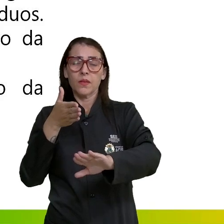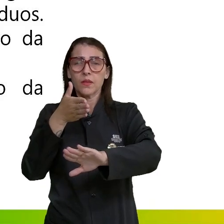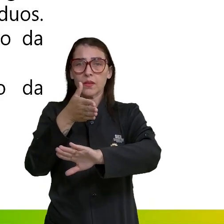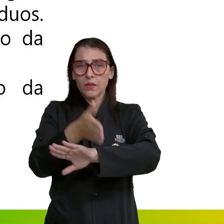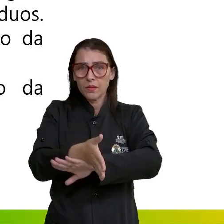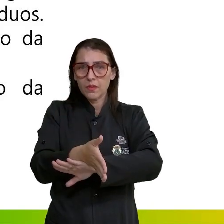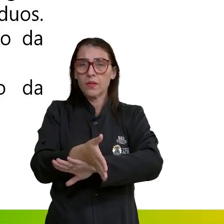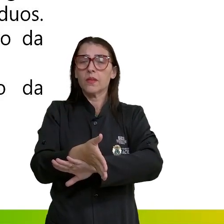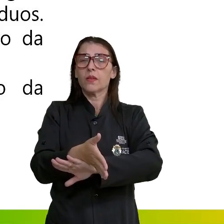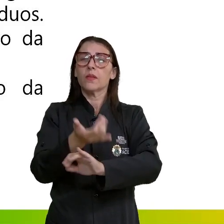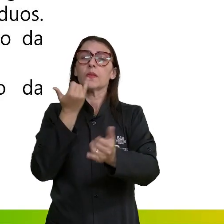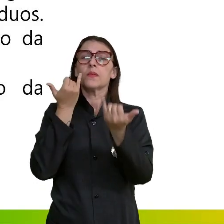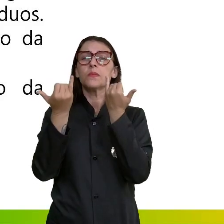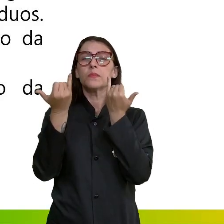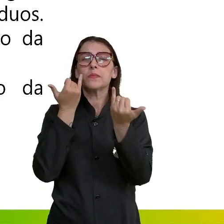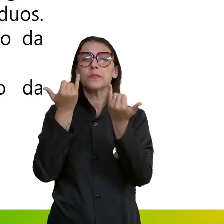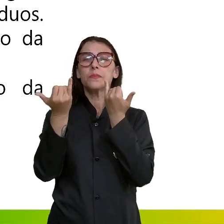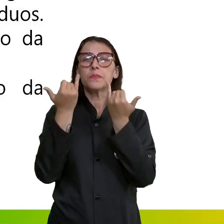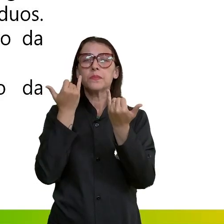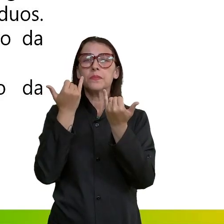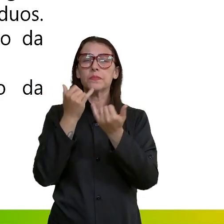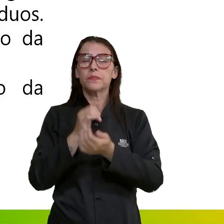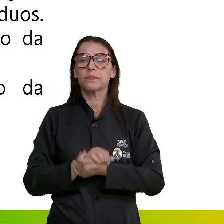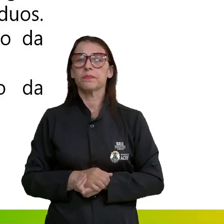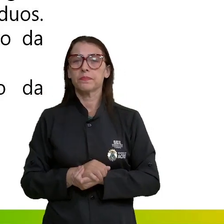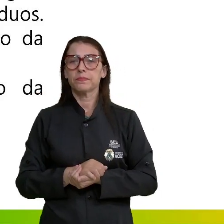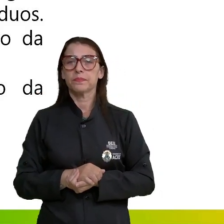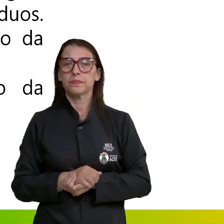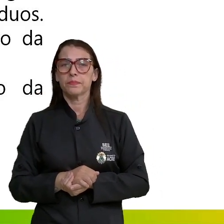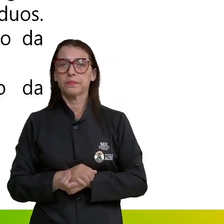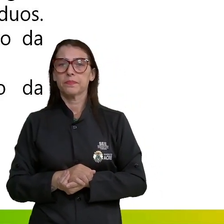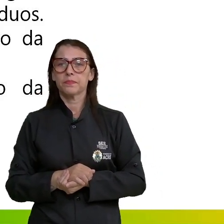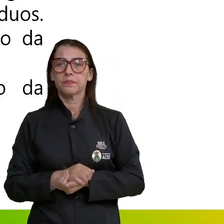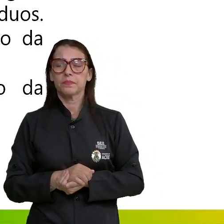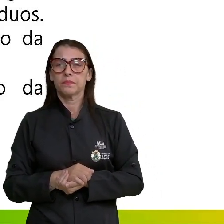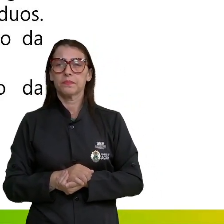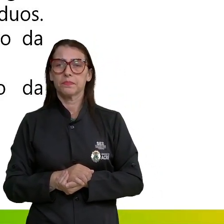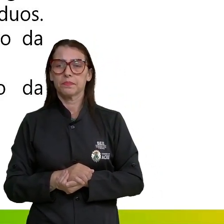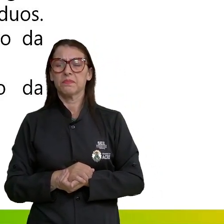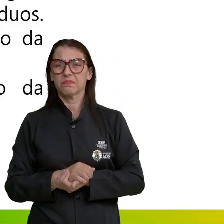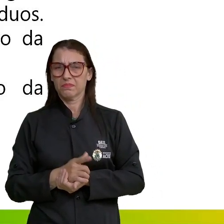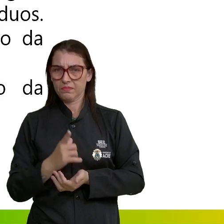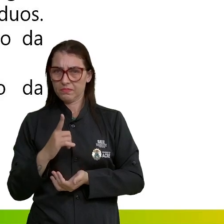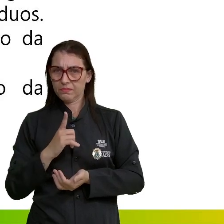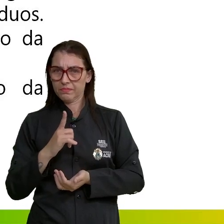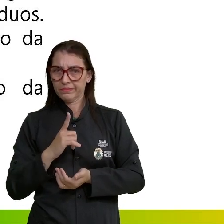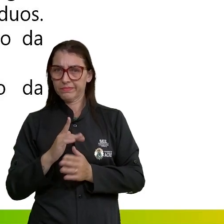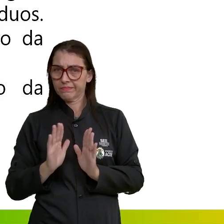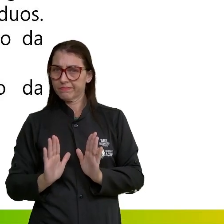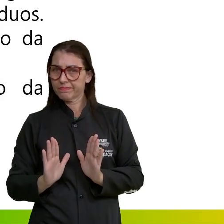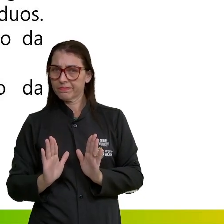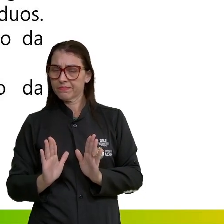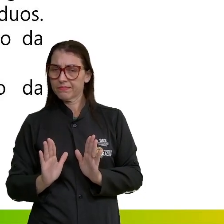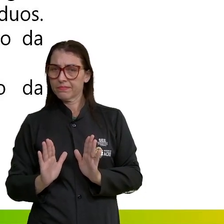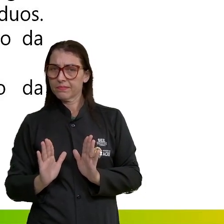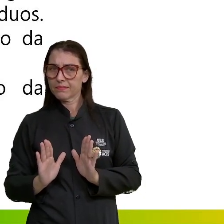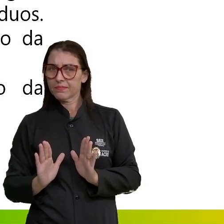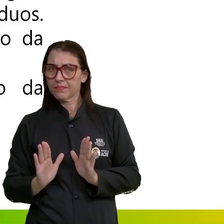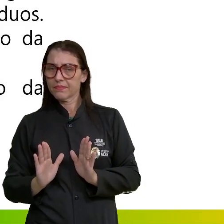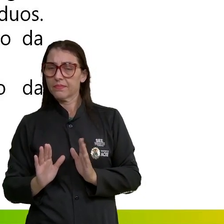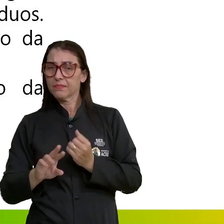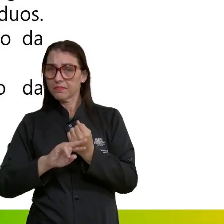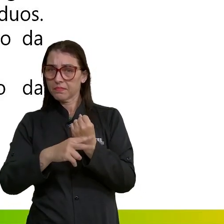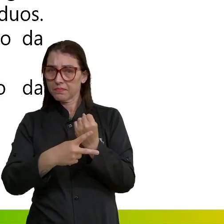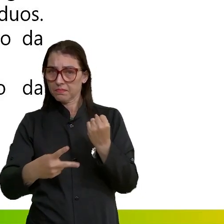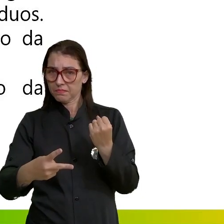cultural e do acesso à informação. Será que é uma lógica aqui direta? Será que isso daqui é uma